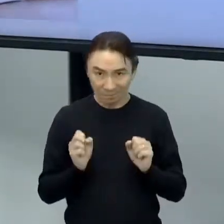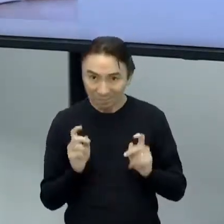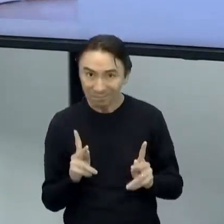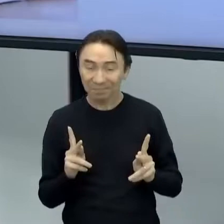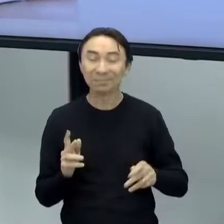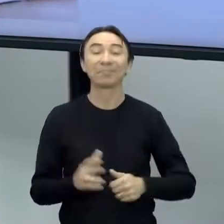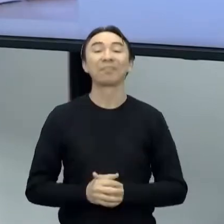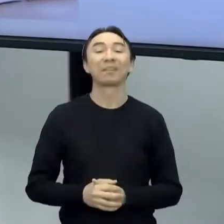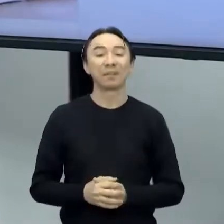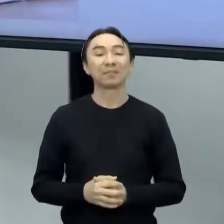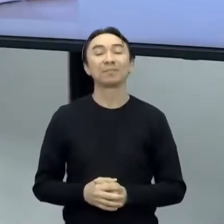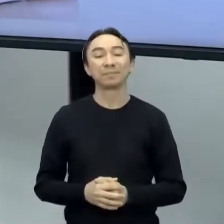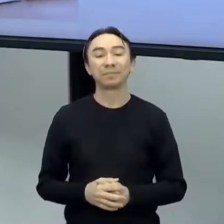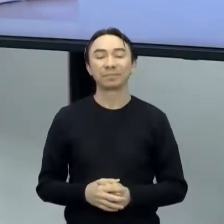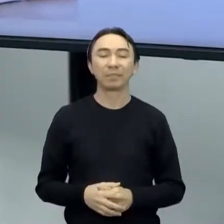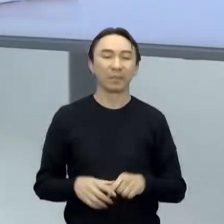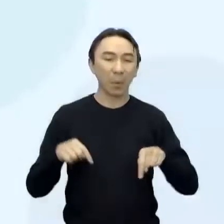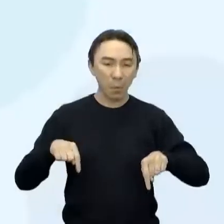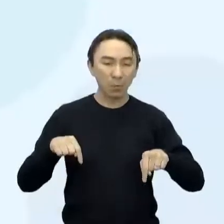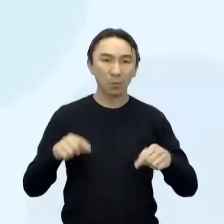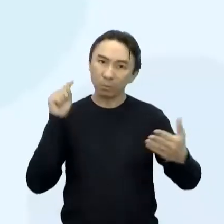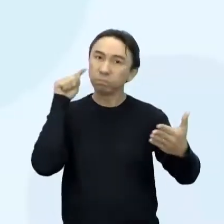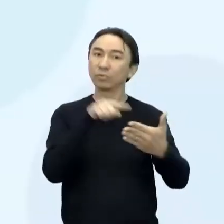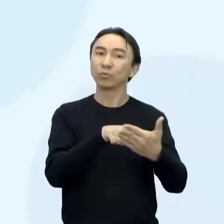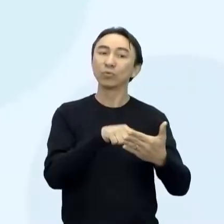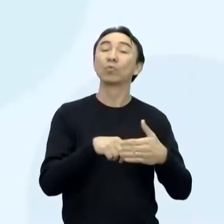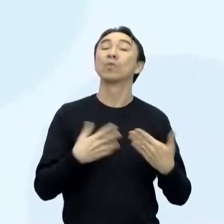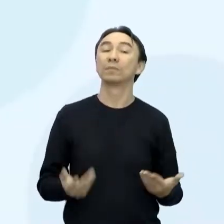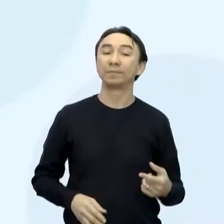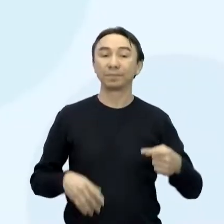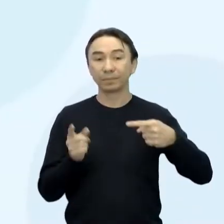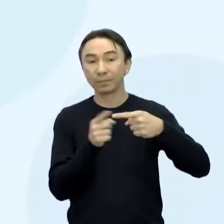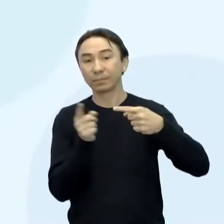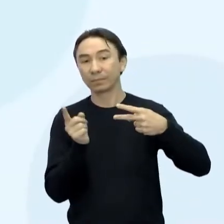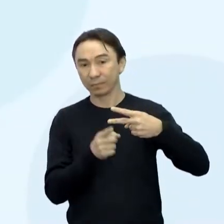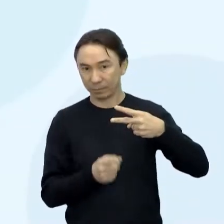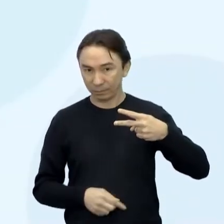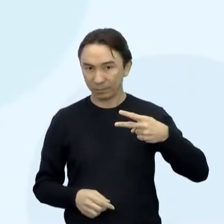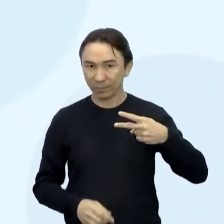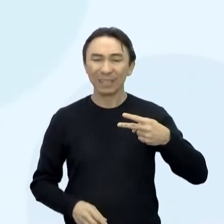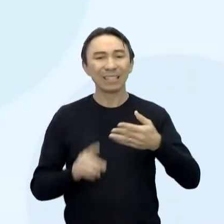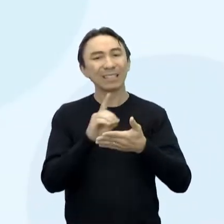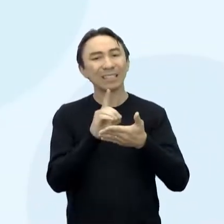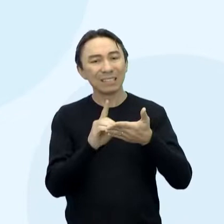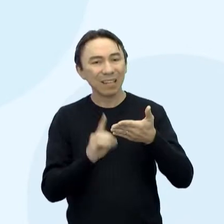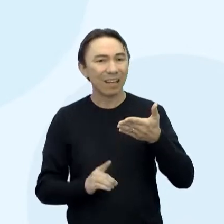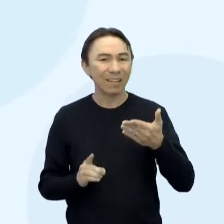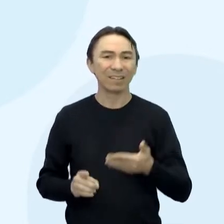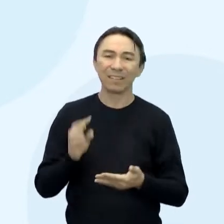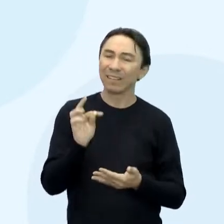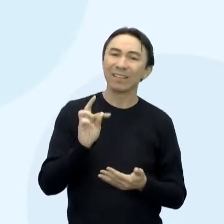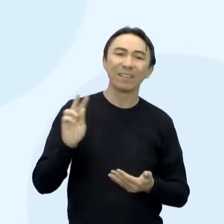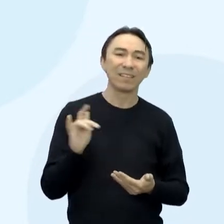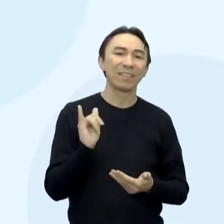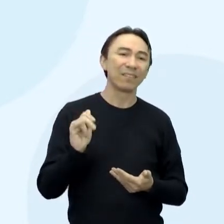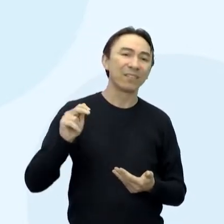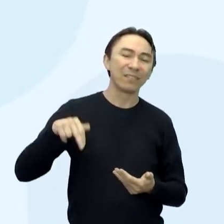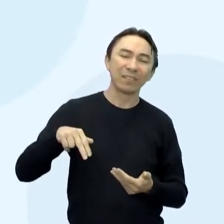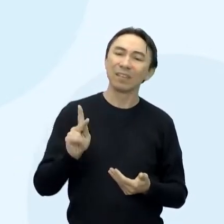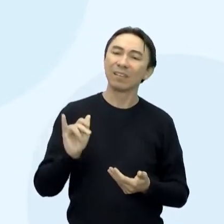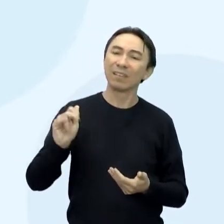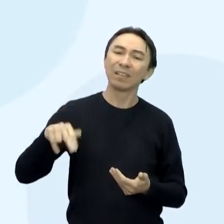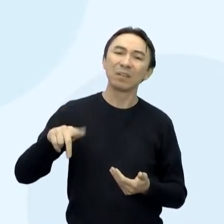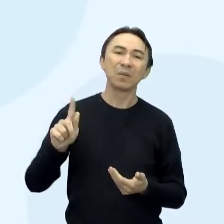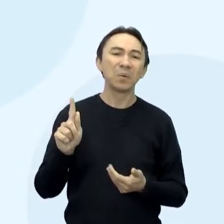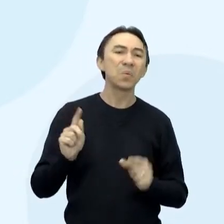bom? Bora para os objetivos. Compreender o que é o Design Thinking e conhecer as etapas do